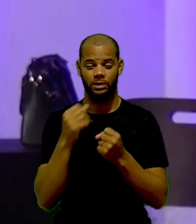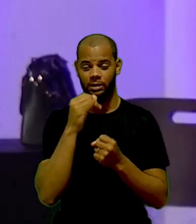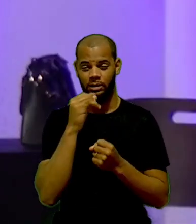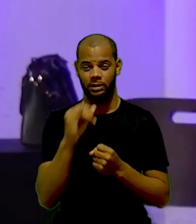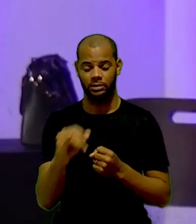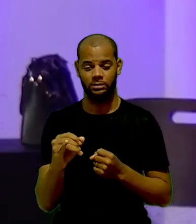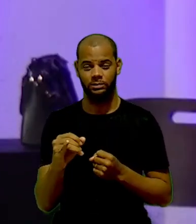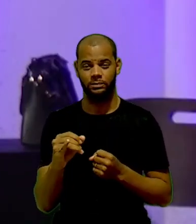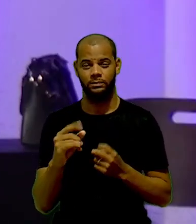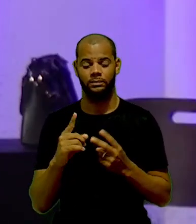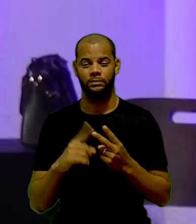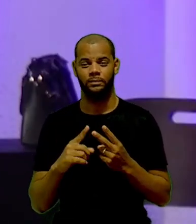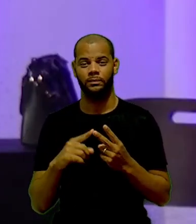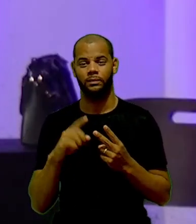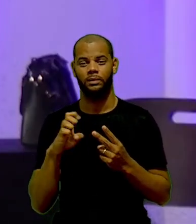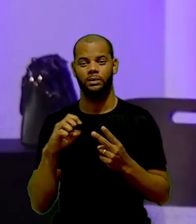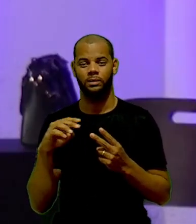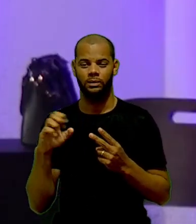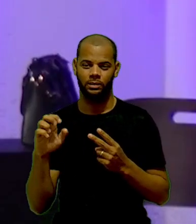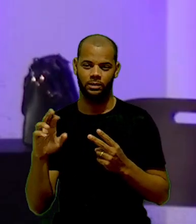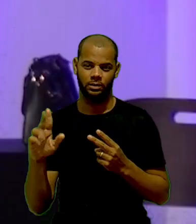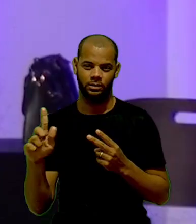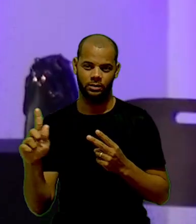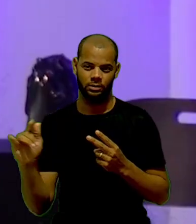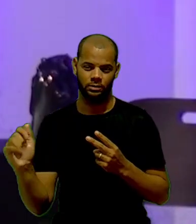outra é a energia.